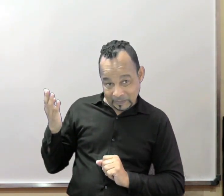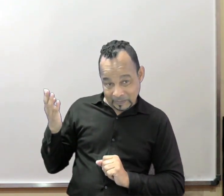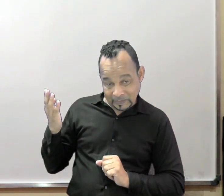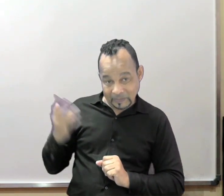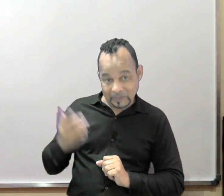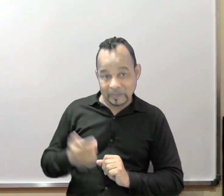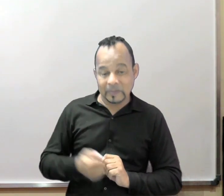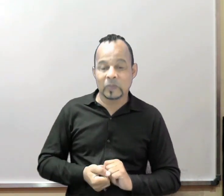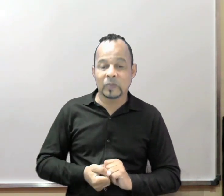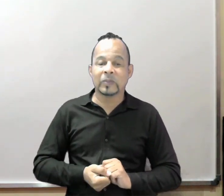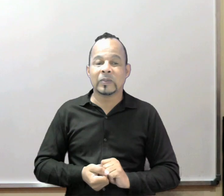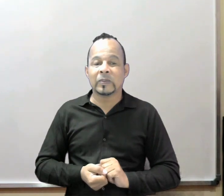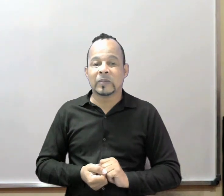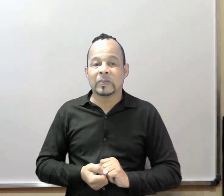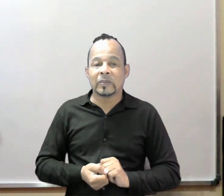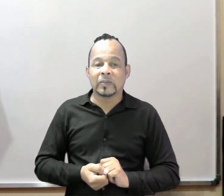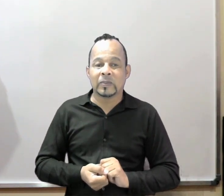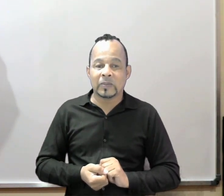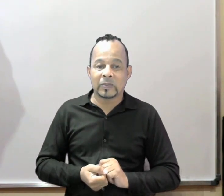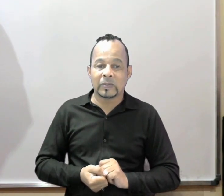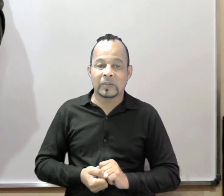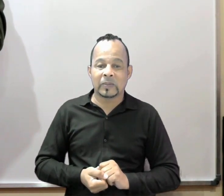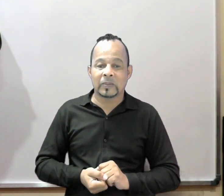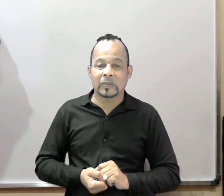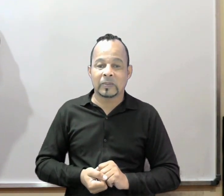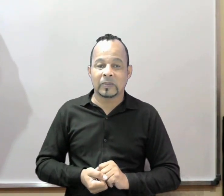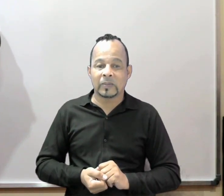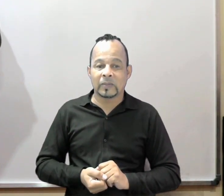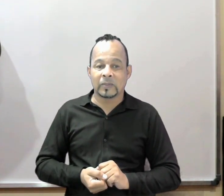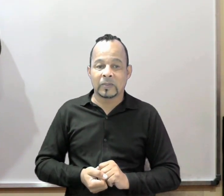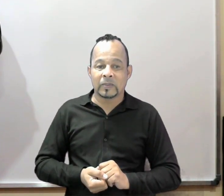Isso dá 3 ao quadrado, 9.